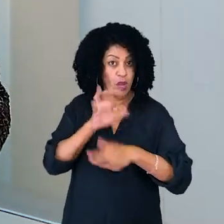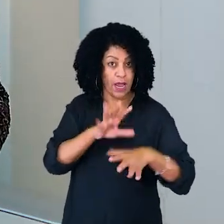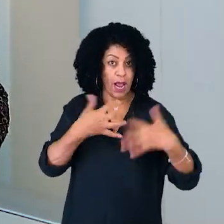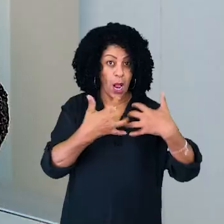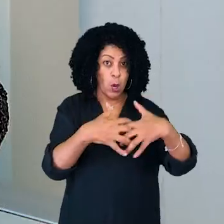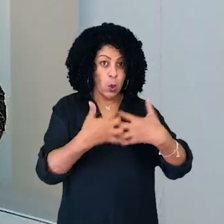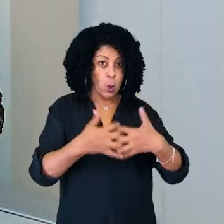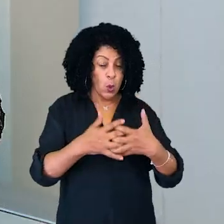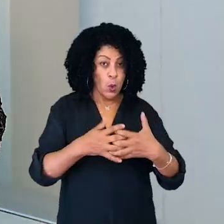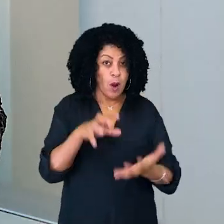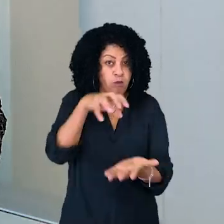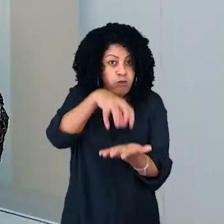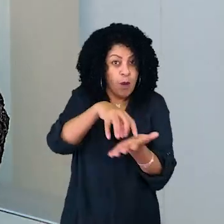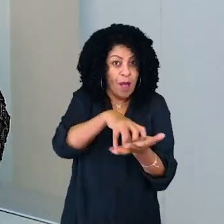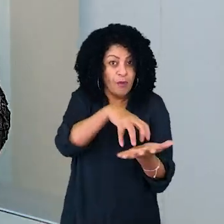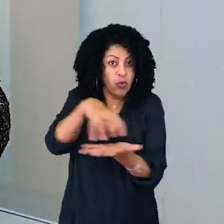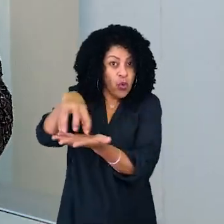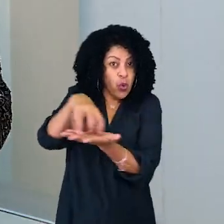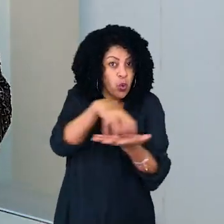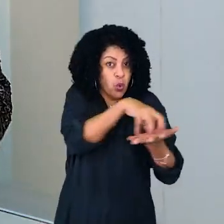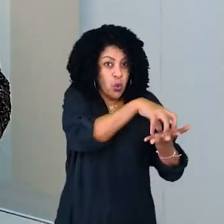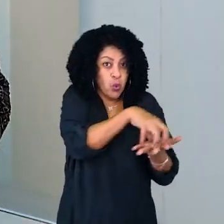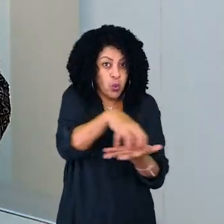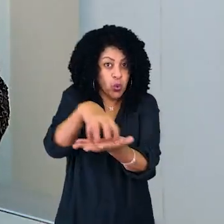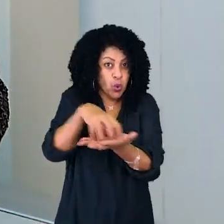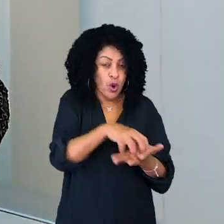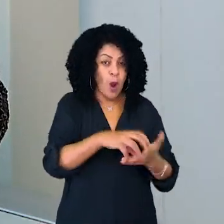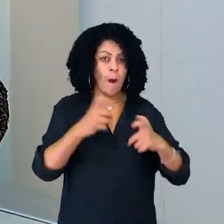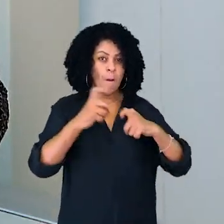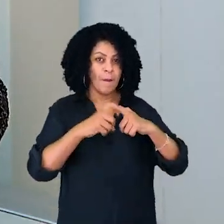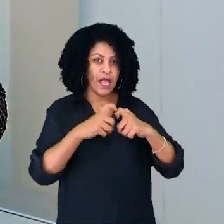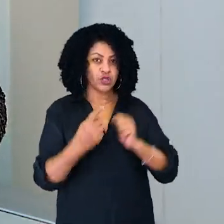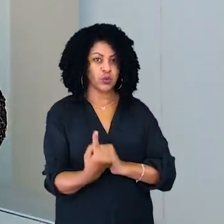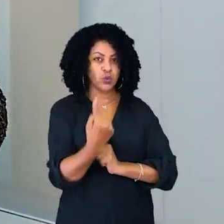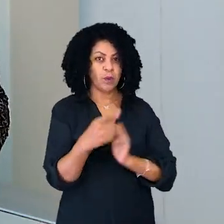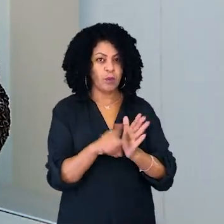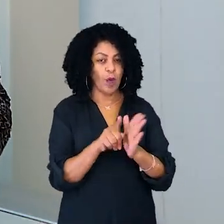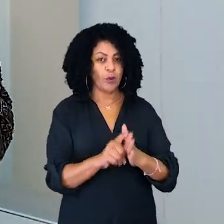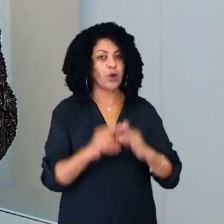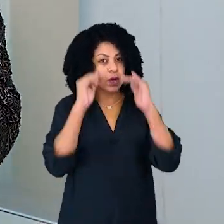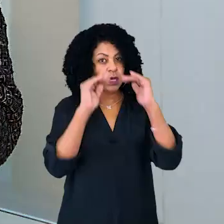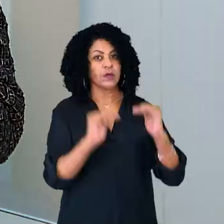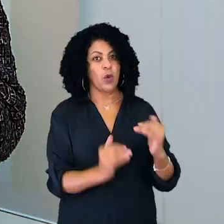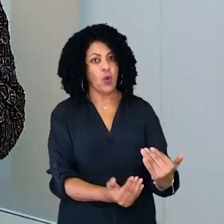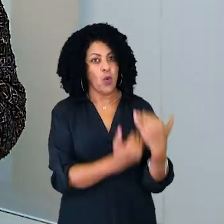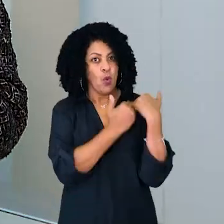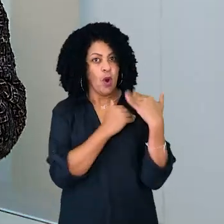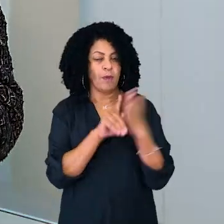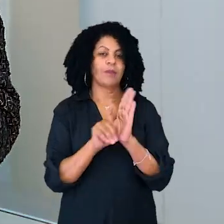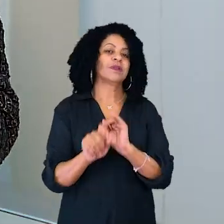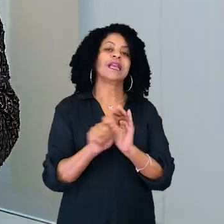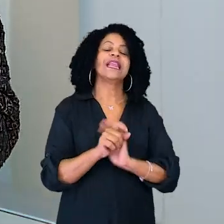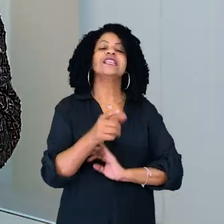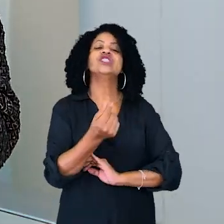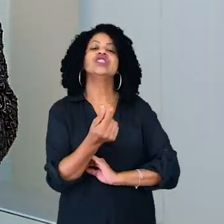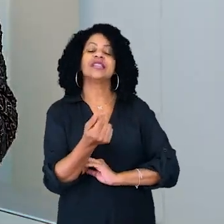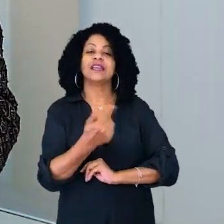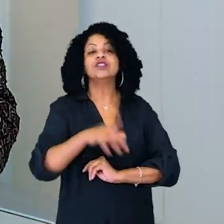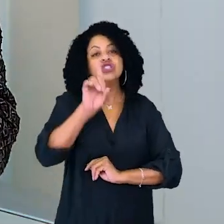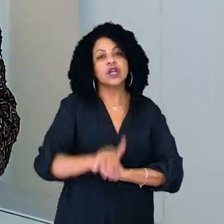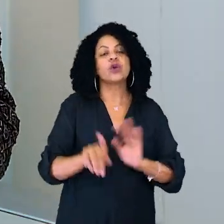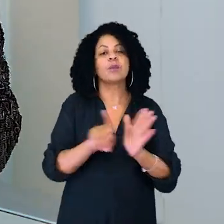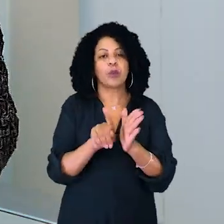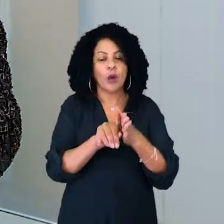do centro cirúrgico era móvel e apenas o médico responsável por sua operação teria direito ao adicional.